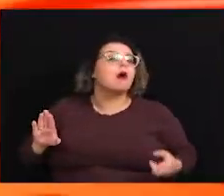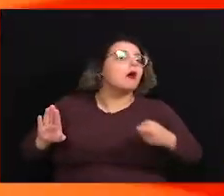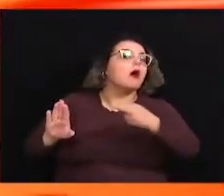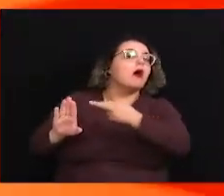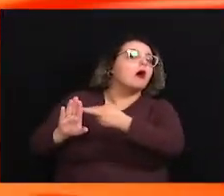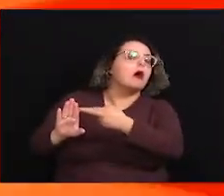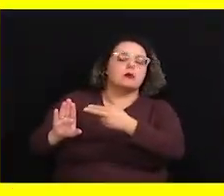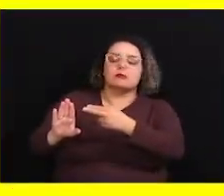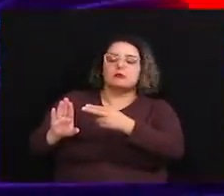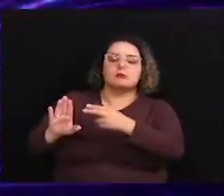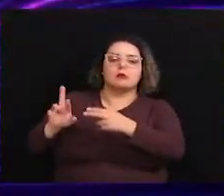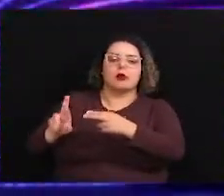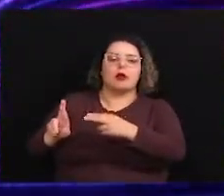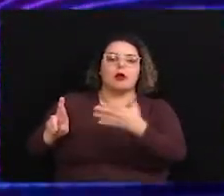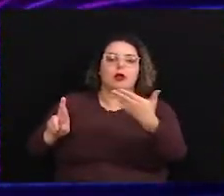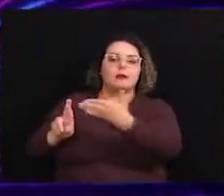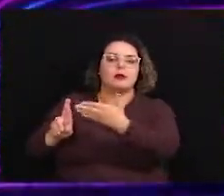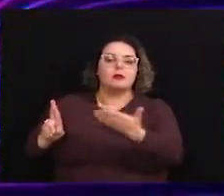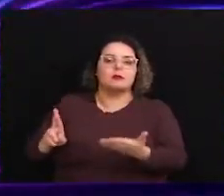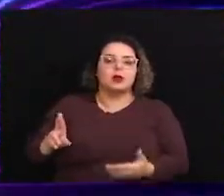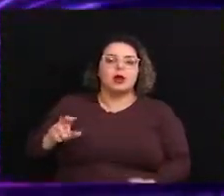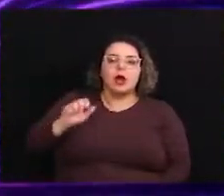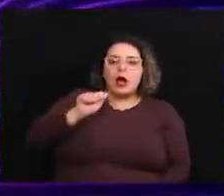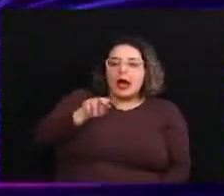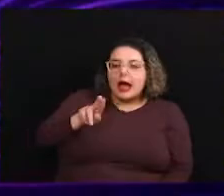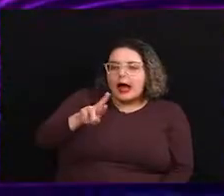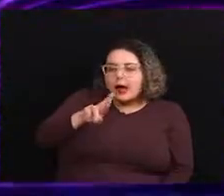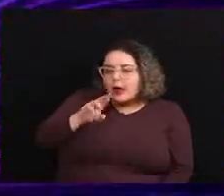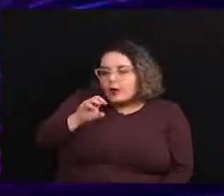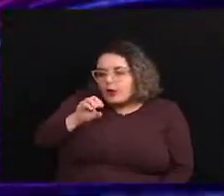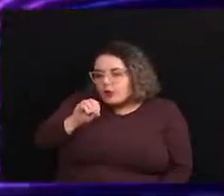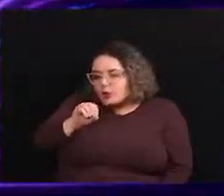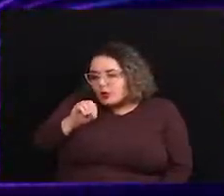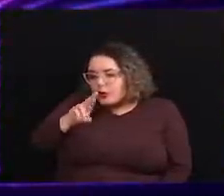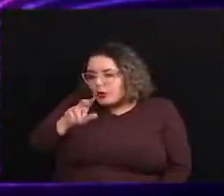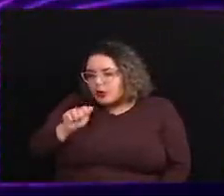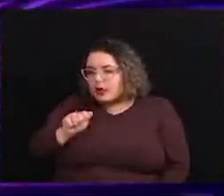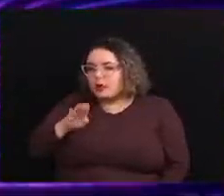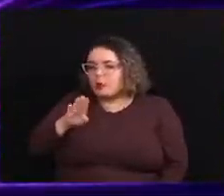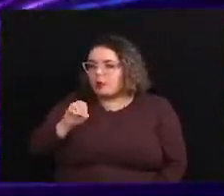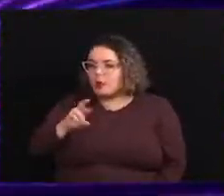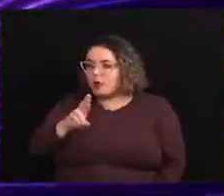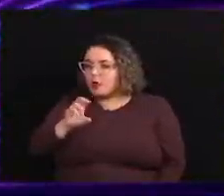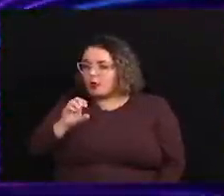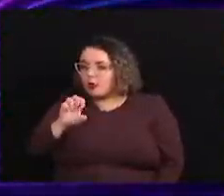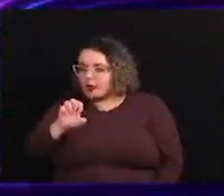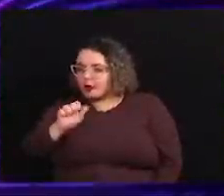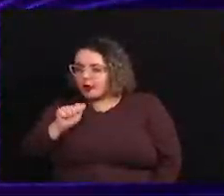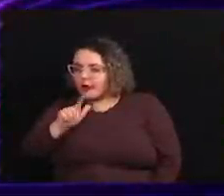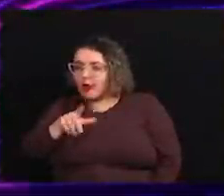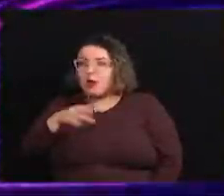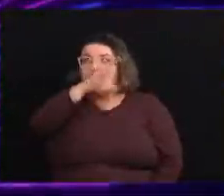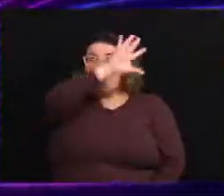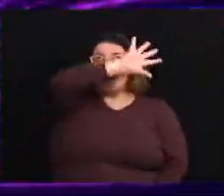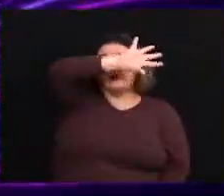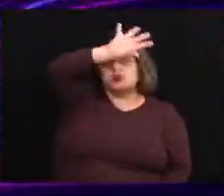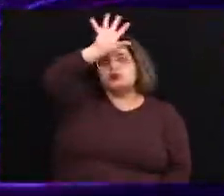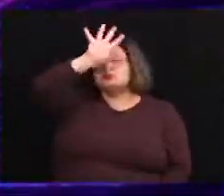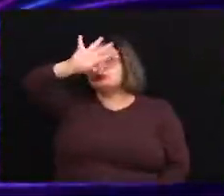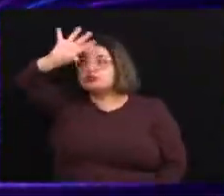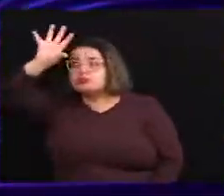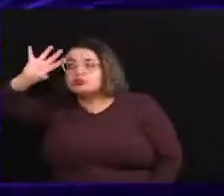sabe? Os elementos, a aurora boreal, a própria lua, onde está tudo isso conectado dentro de um poder